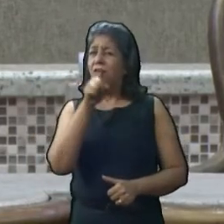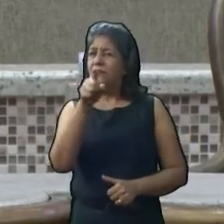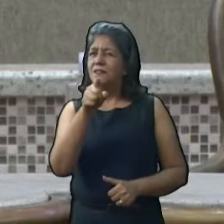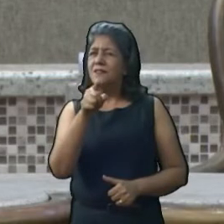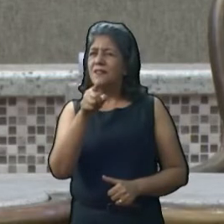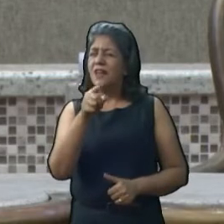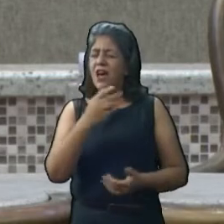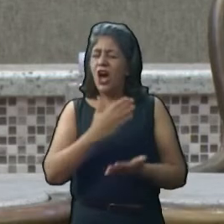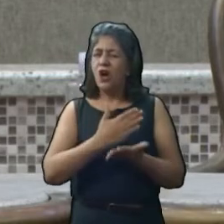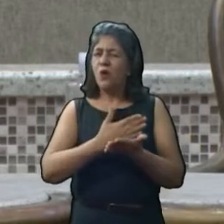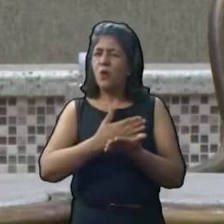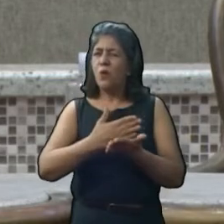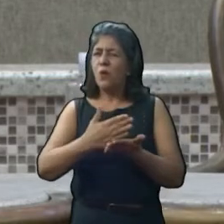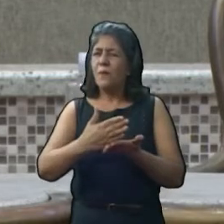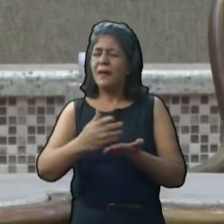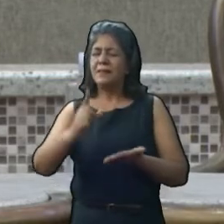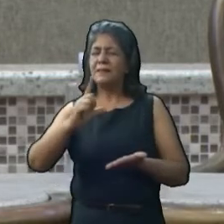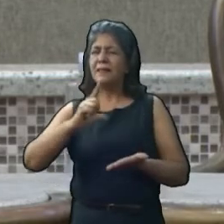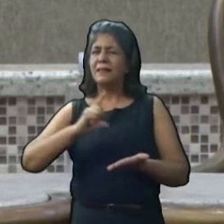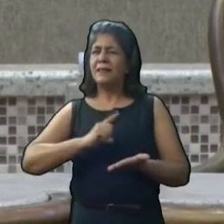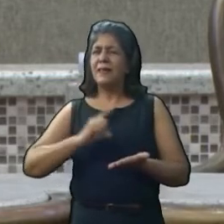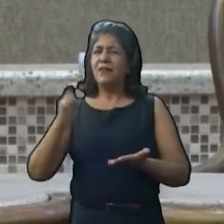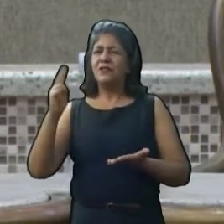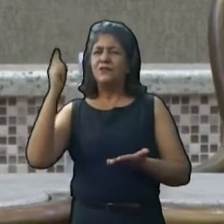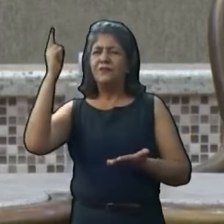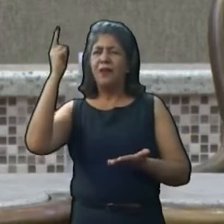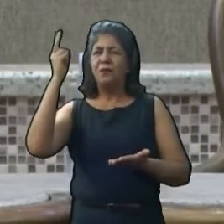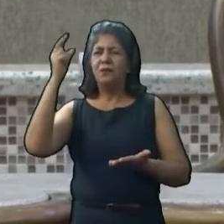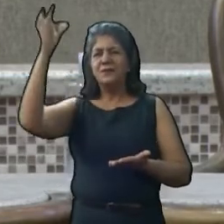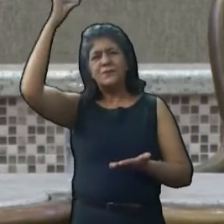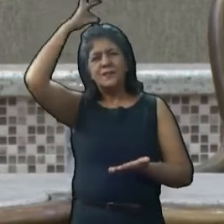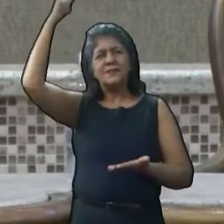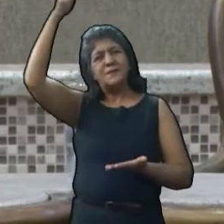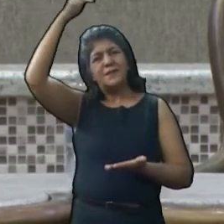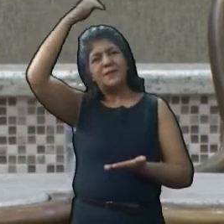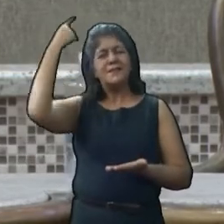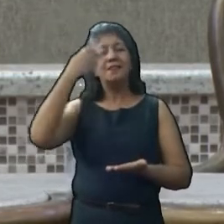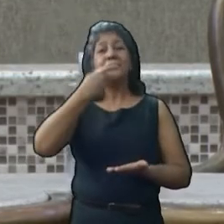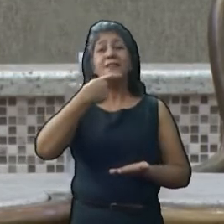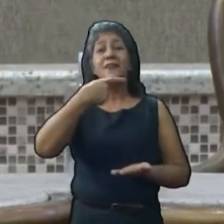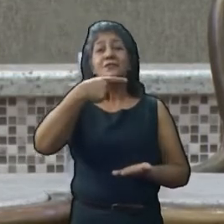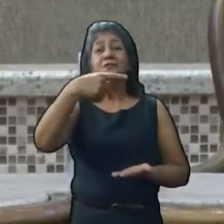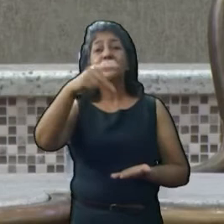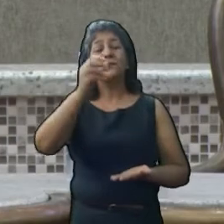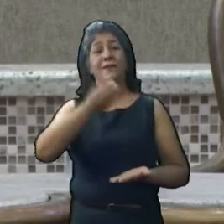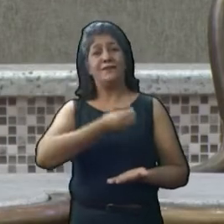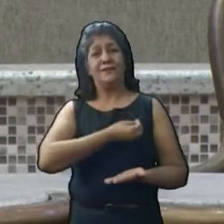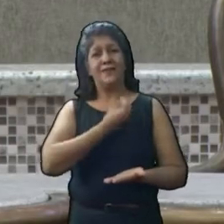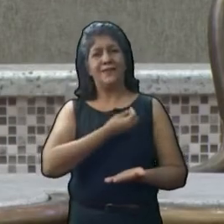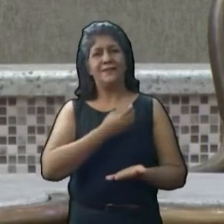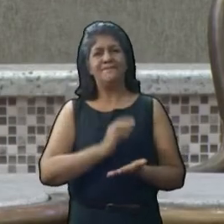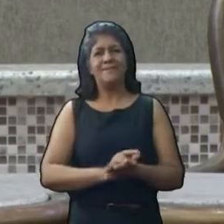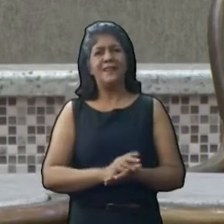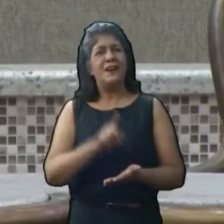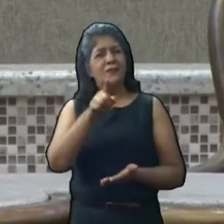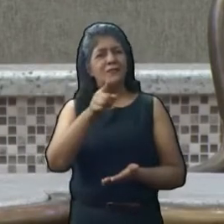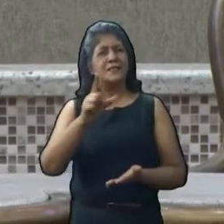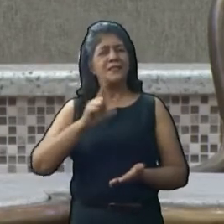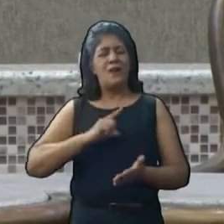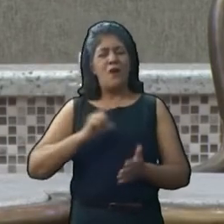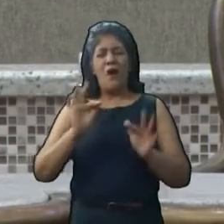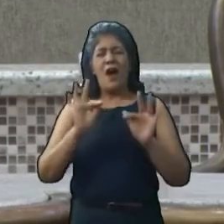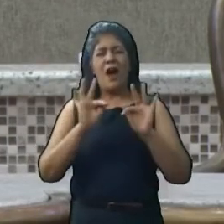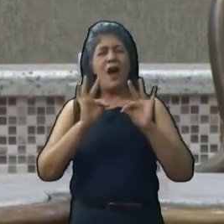pela pelo valor pelos valores do espírito santo de deus para que você quer bem melhor uma família